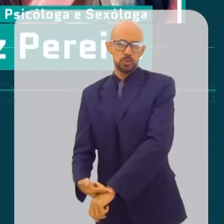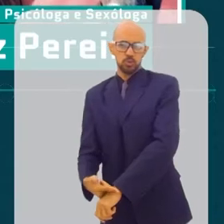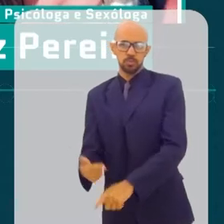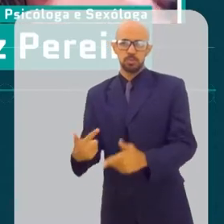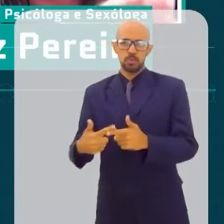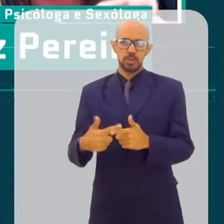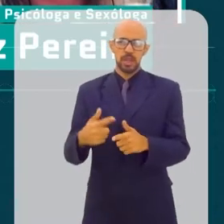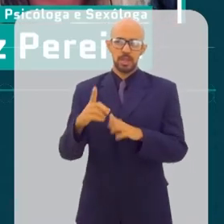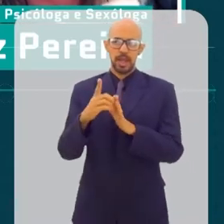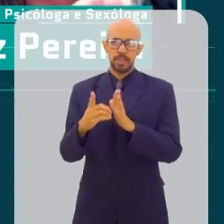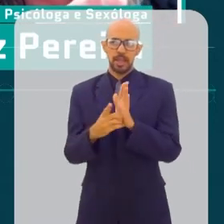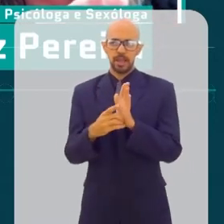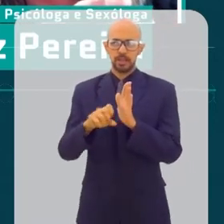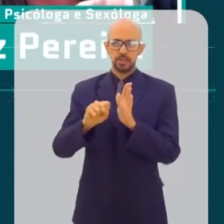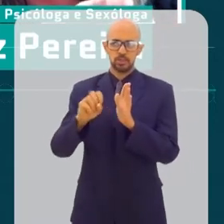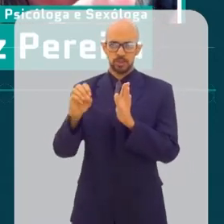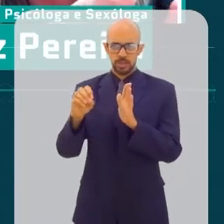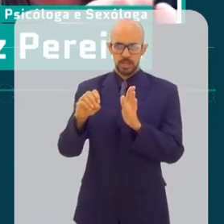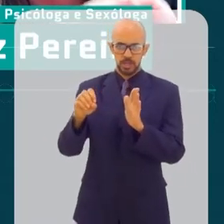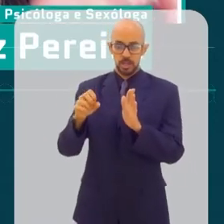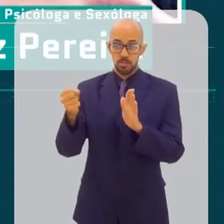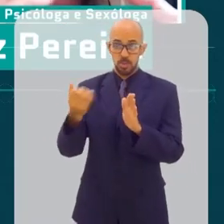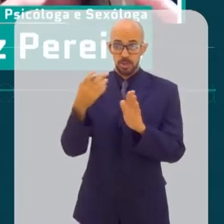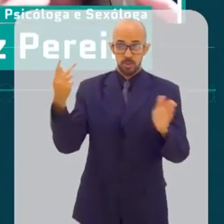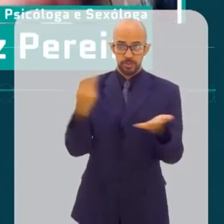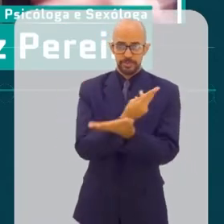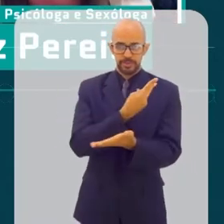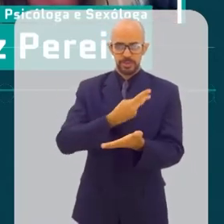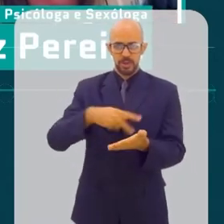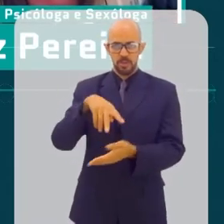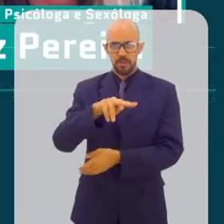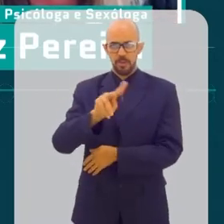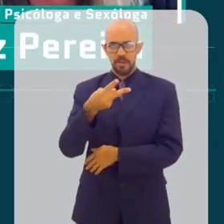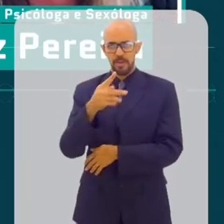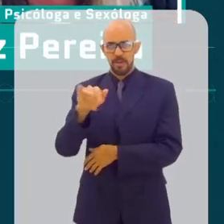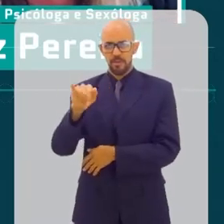no início, né, na década de 80, quando estourou,